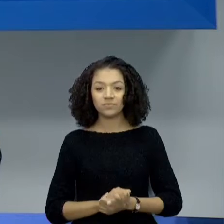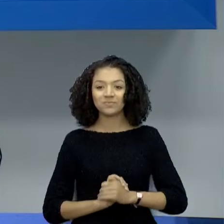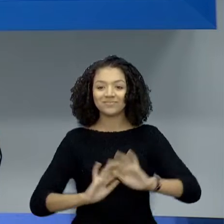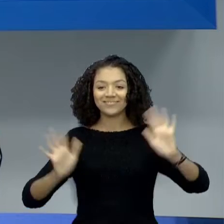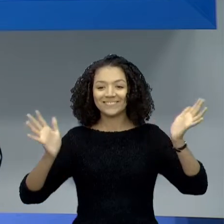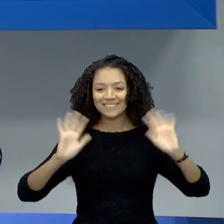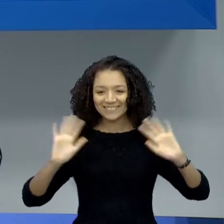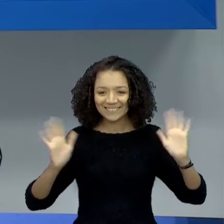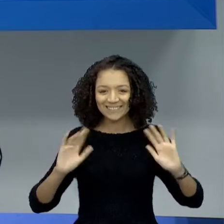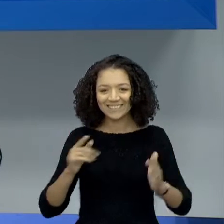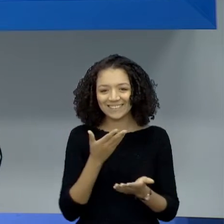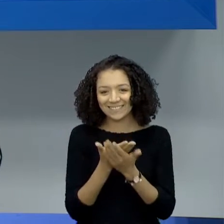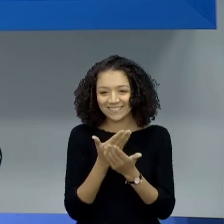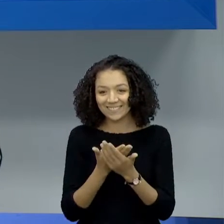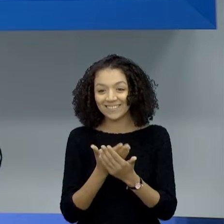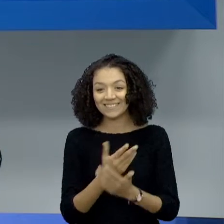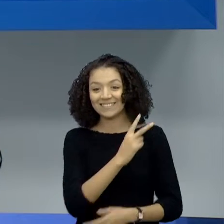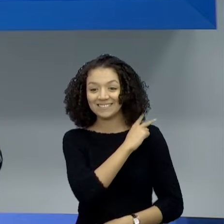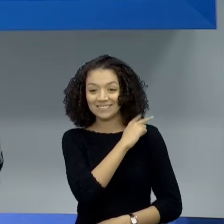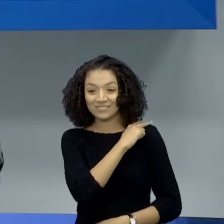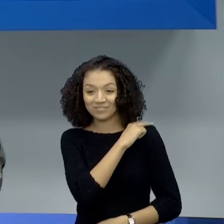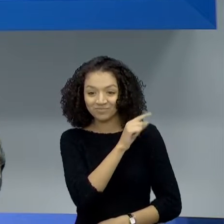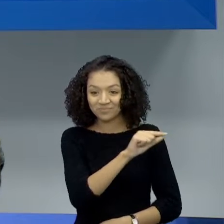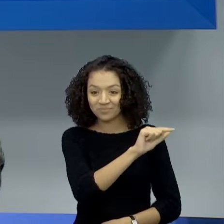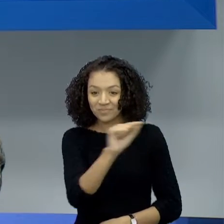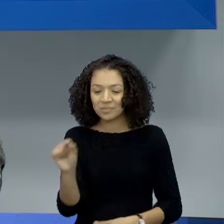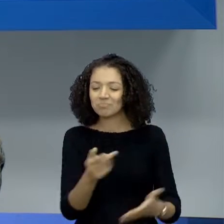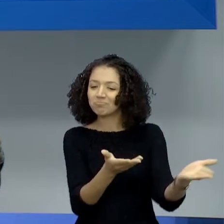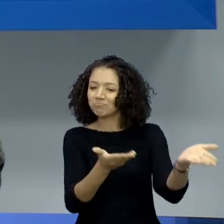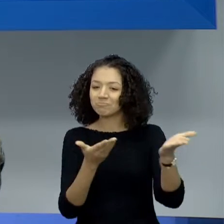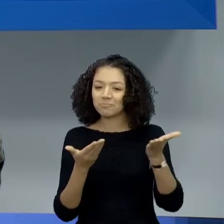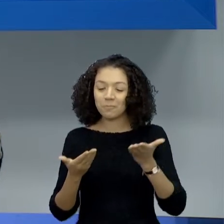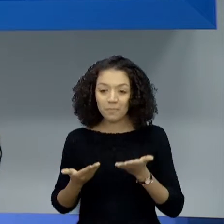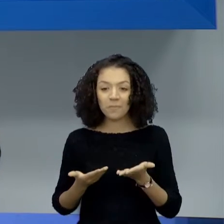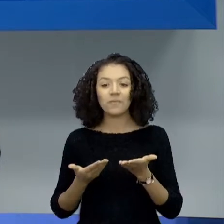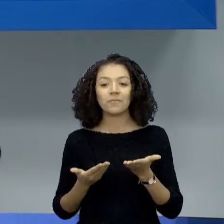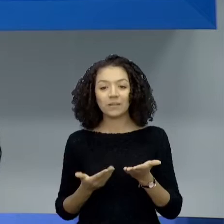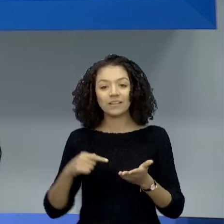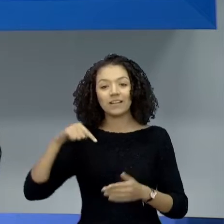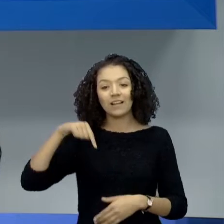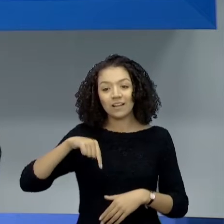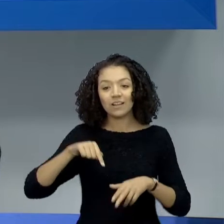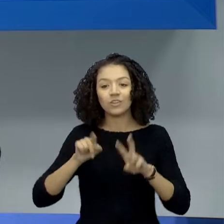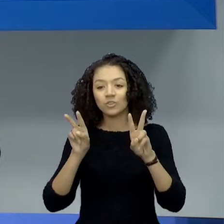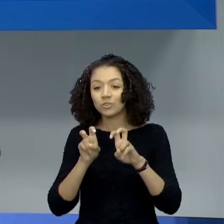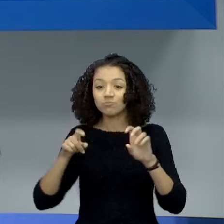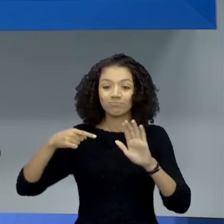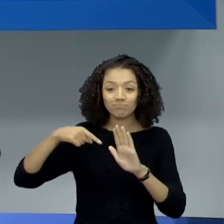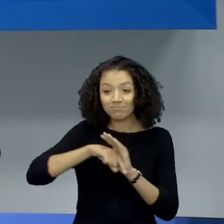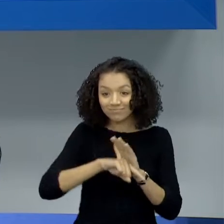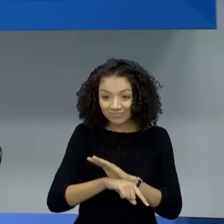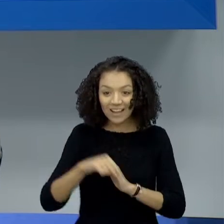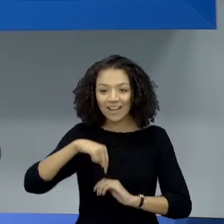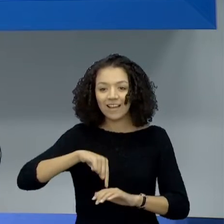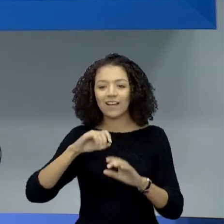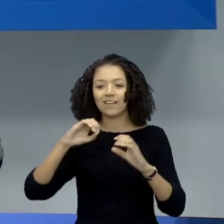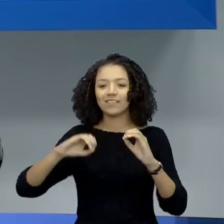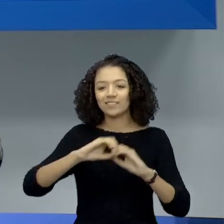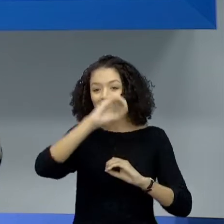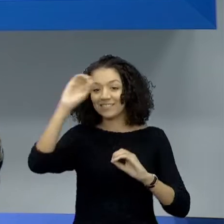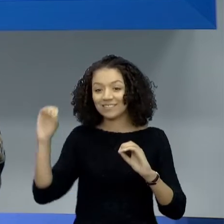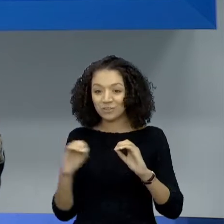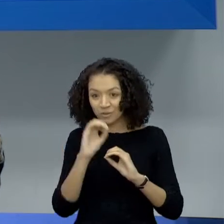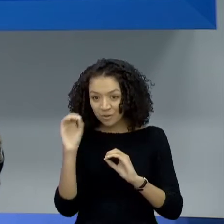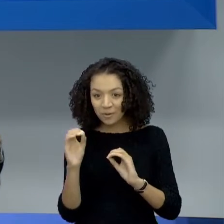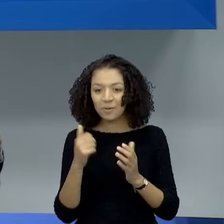Olá, estudantes do segundo ano do ensino médio, sejam muito bem-vindos para mais um aprofundamento aqui no Centro de Mídias. E hoje